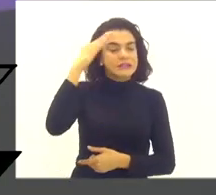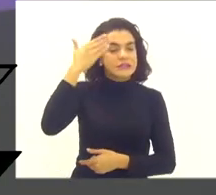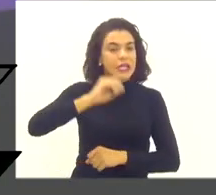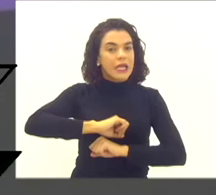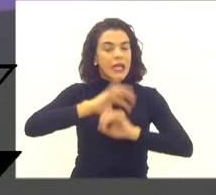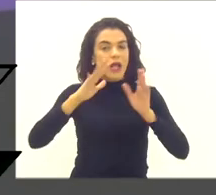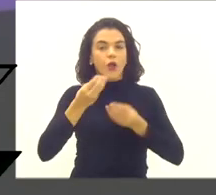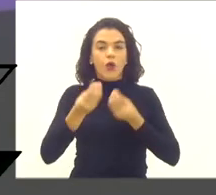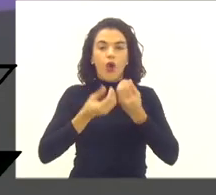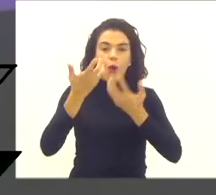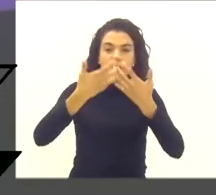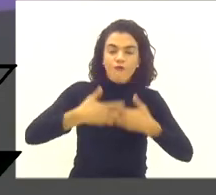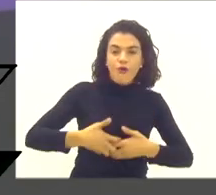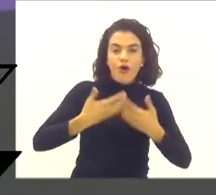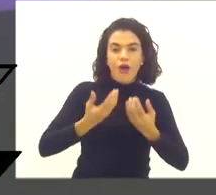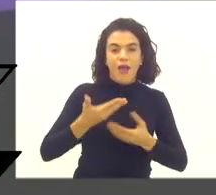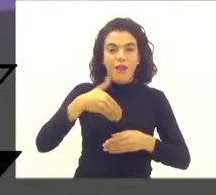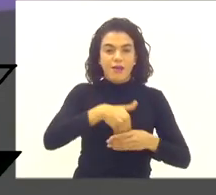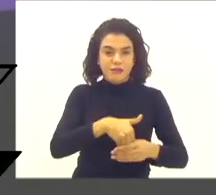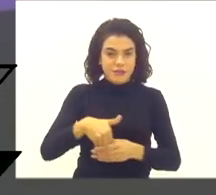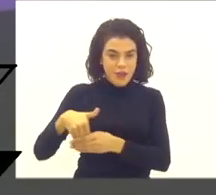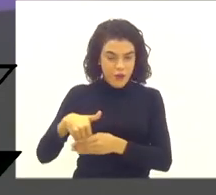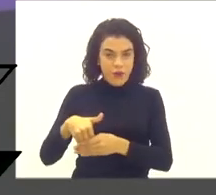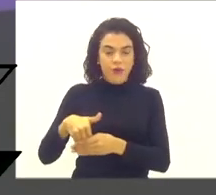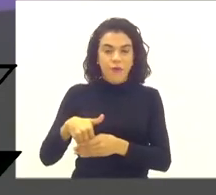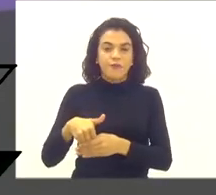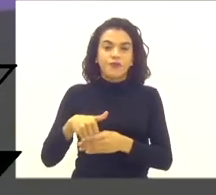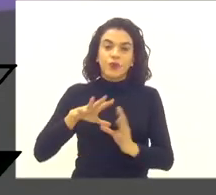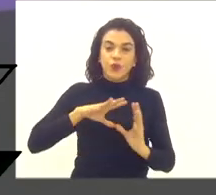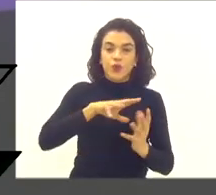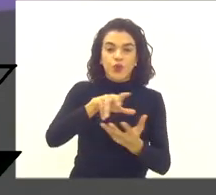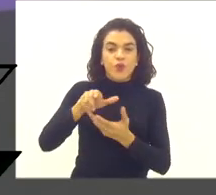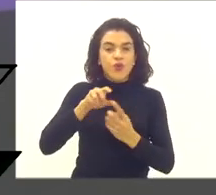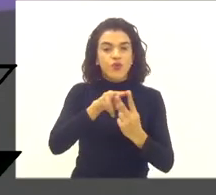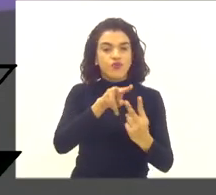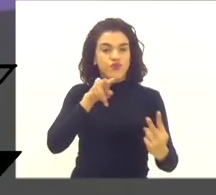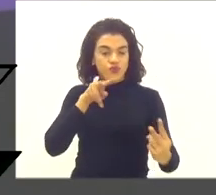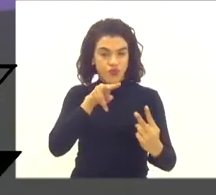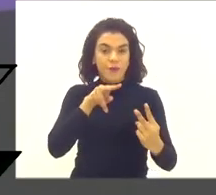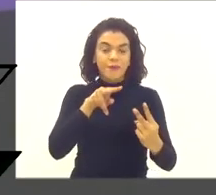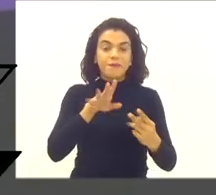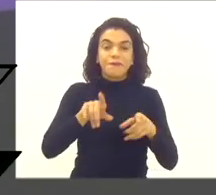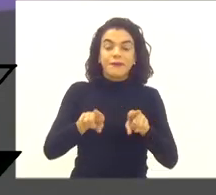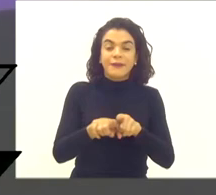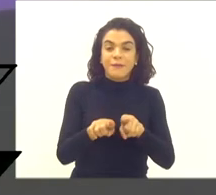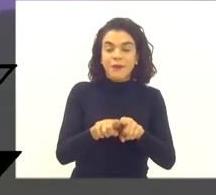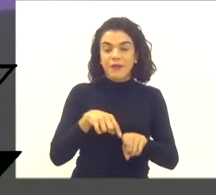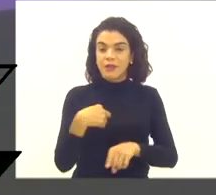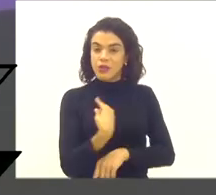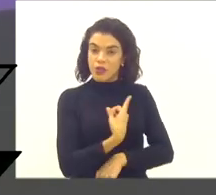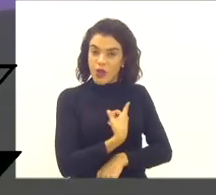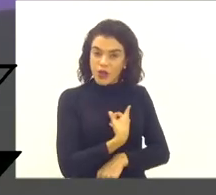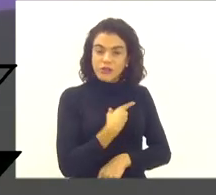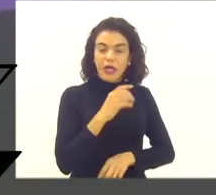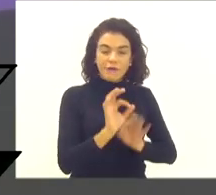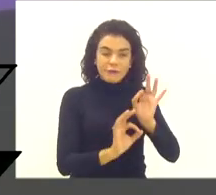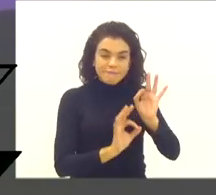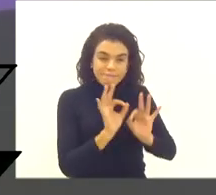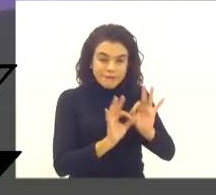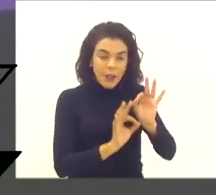o esquema das eleições no mundo virtual e a gente tava